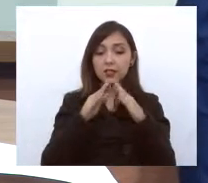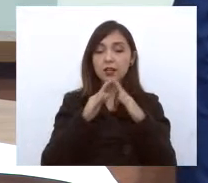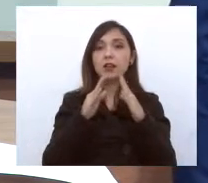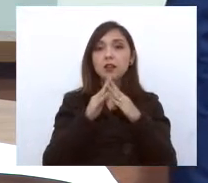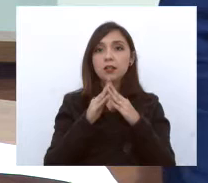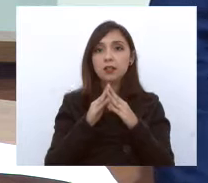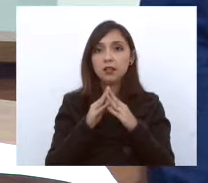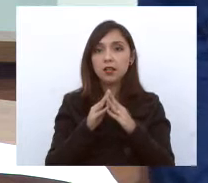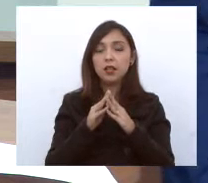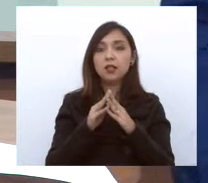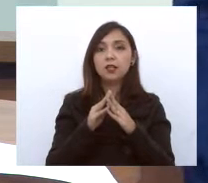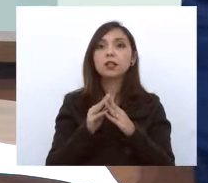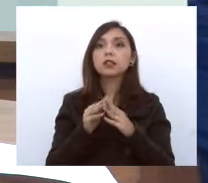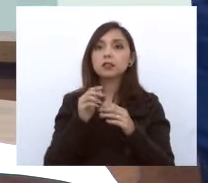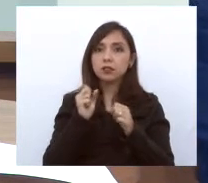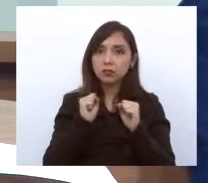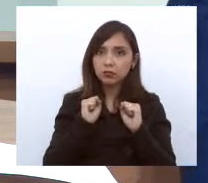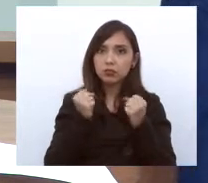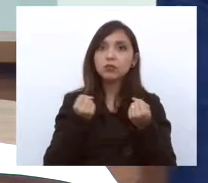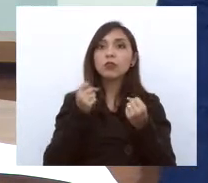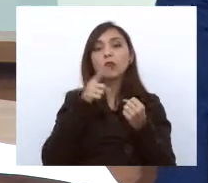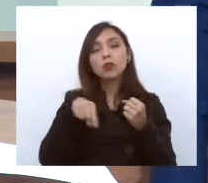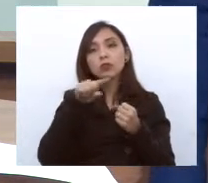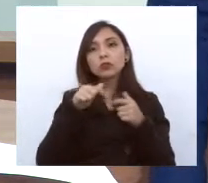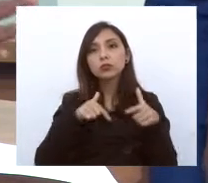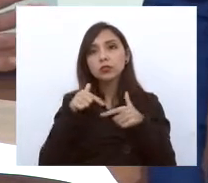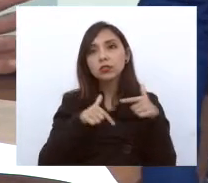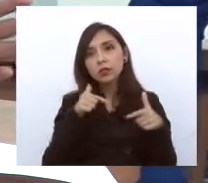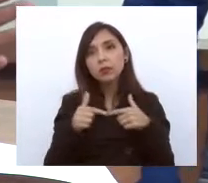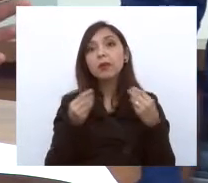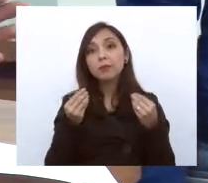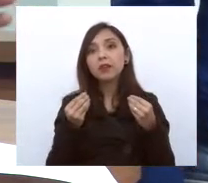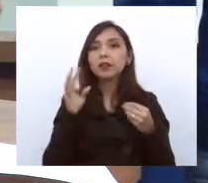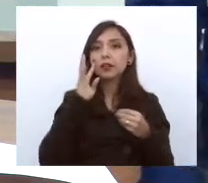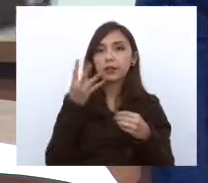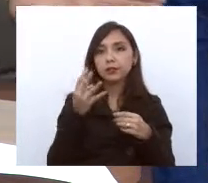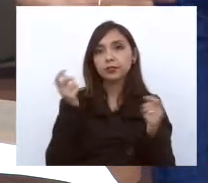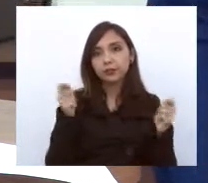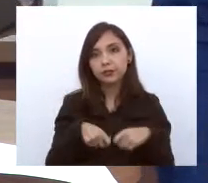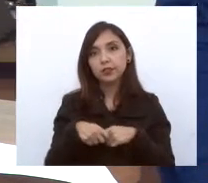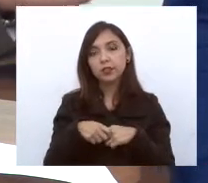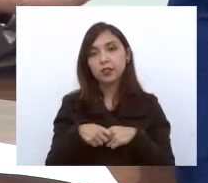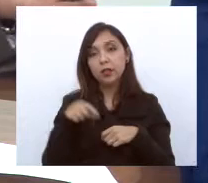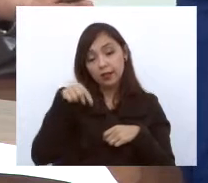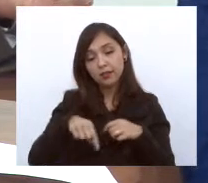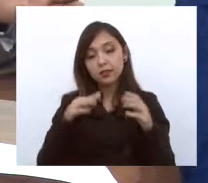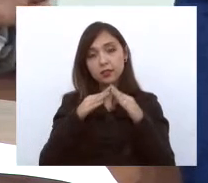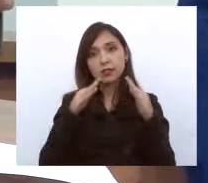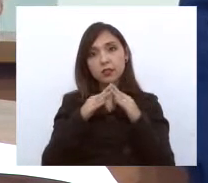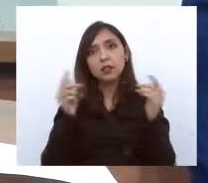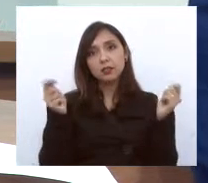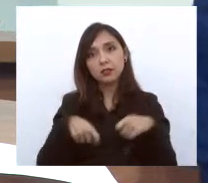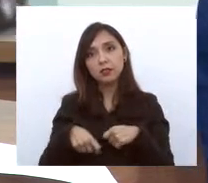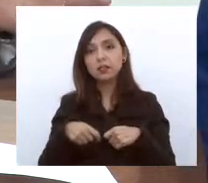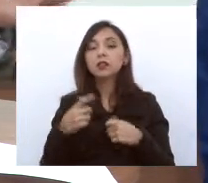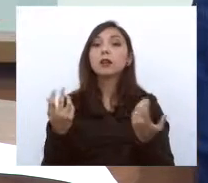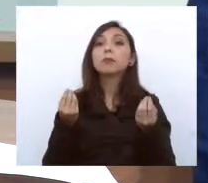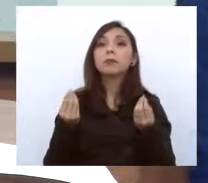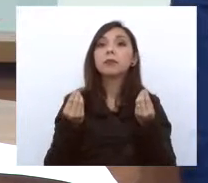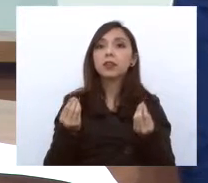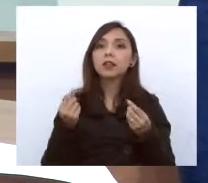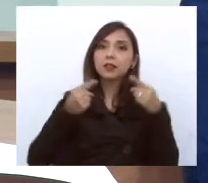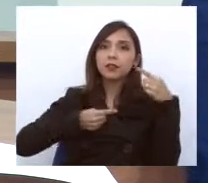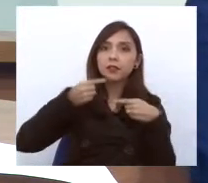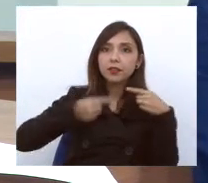mesmo tem se empenhado junto ao Executivo para que tenha a solução. É para isso que esta casa serve, para fazer o